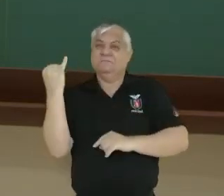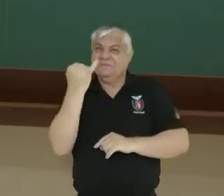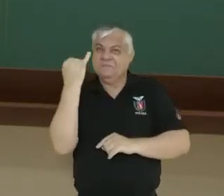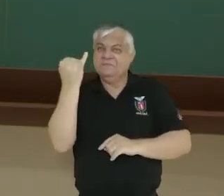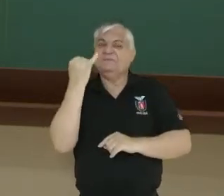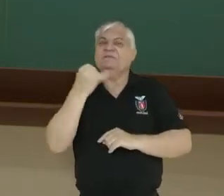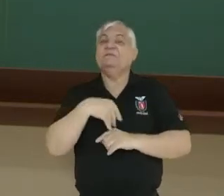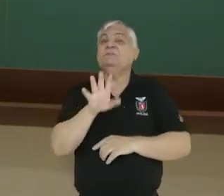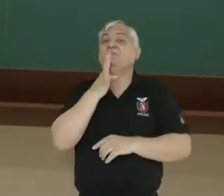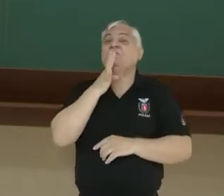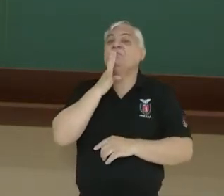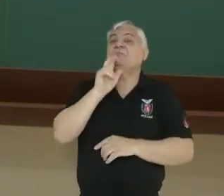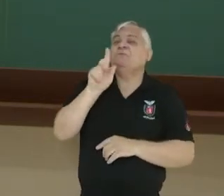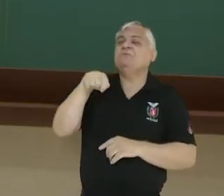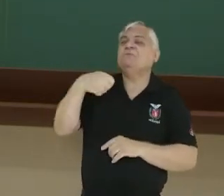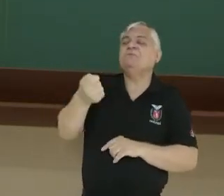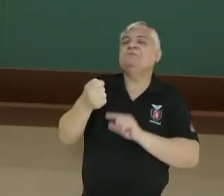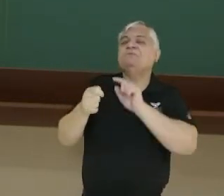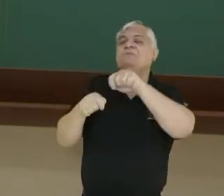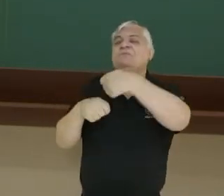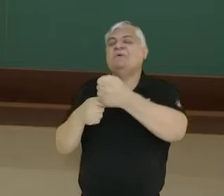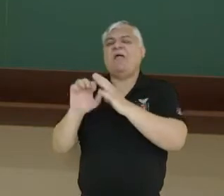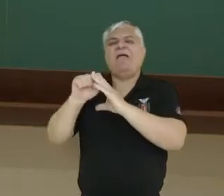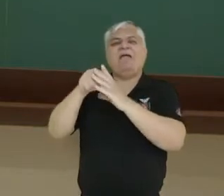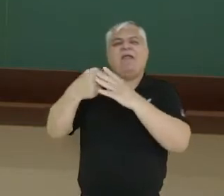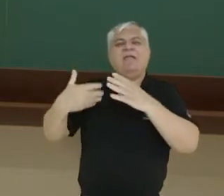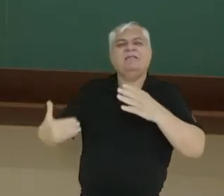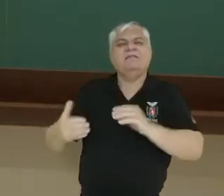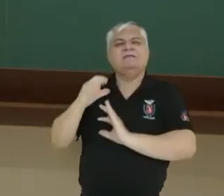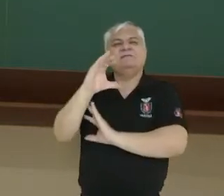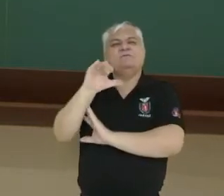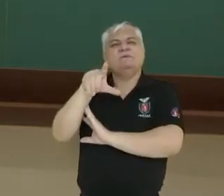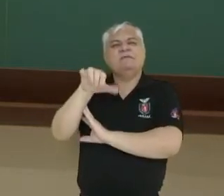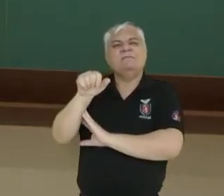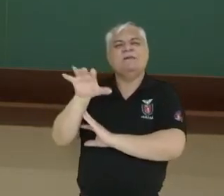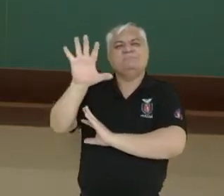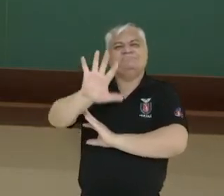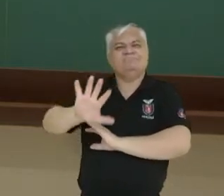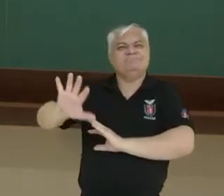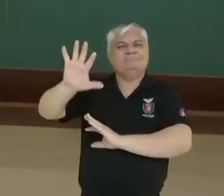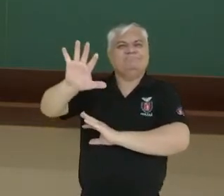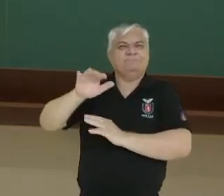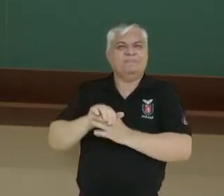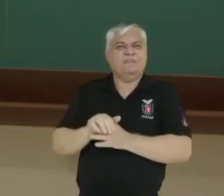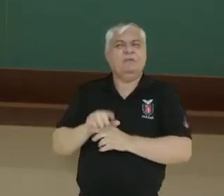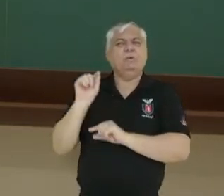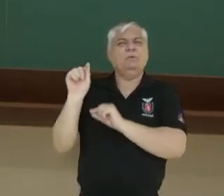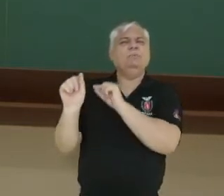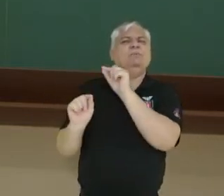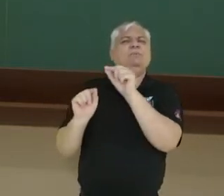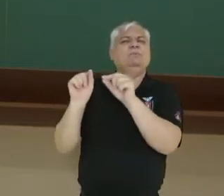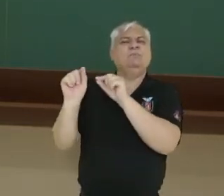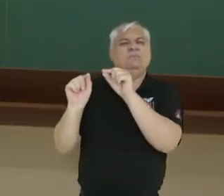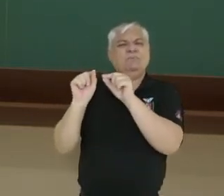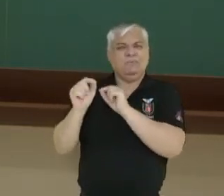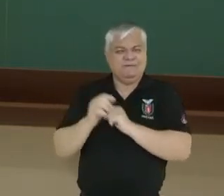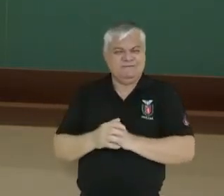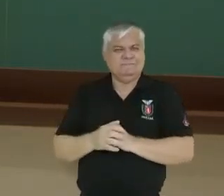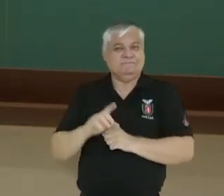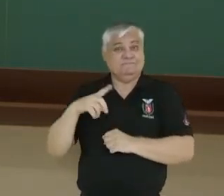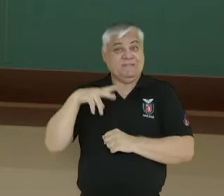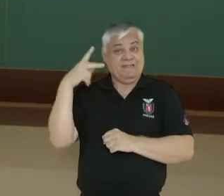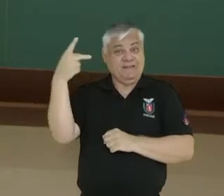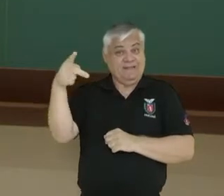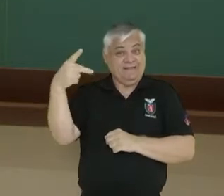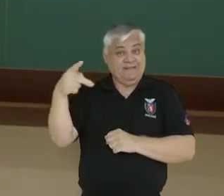gente conhecer quais são as características do clima daquela região. O que envolve, né, as características do clima de